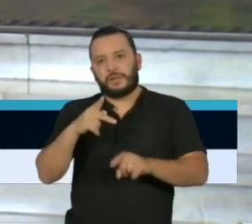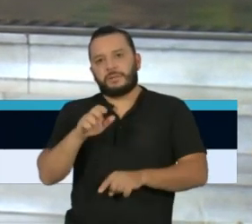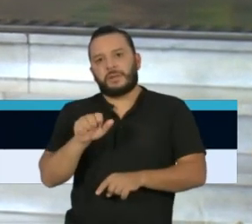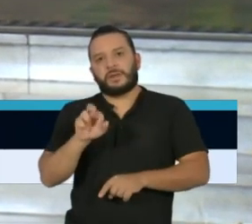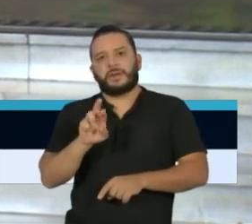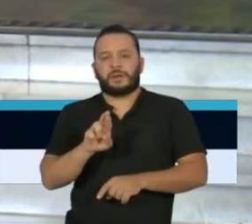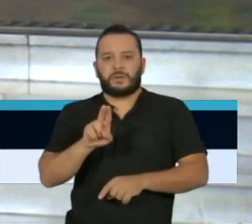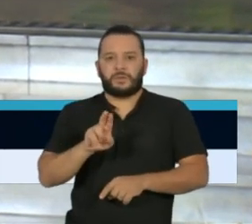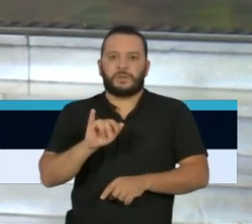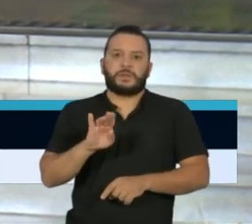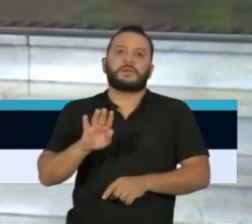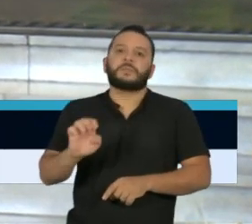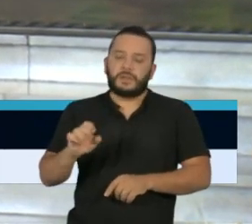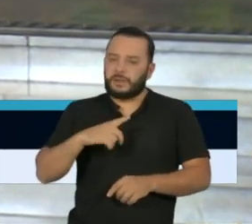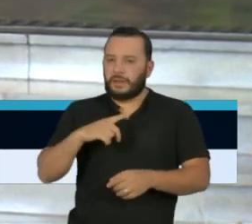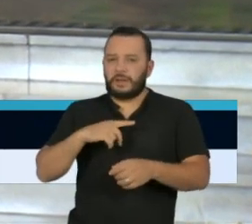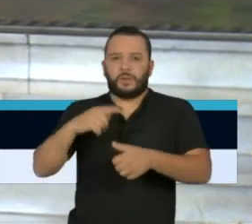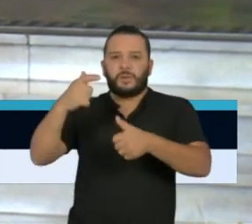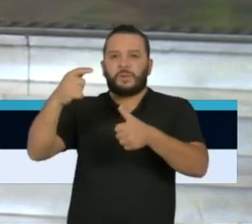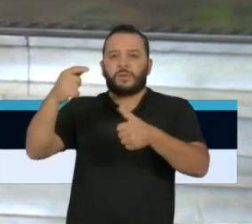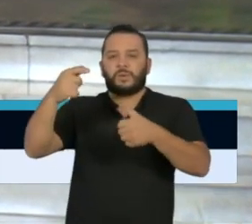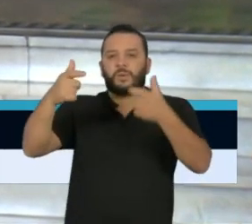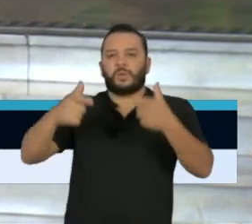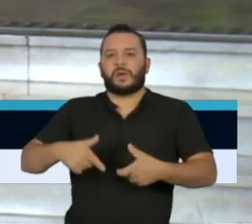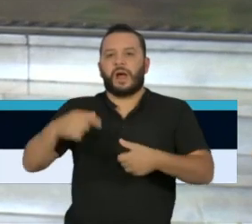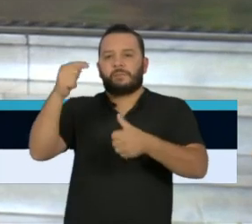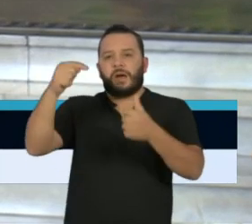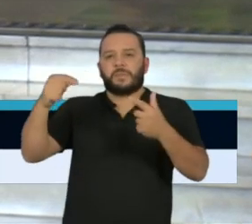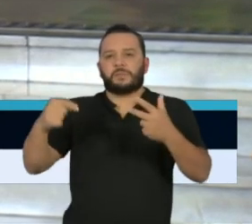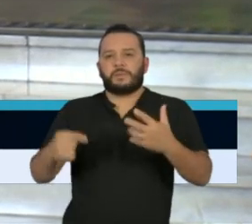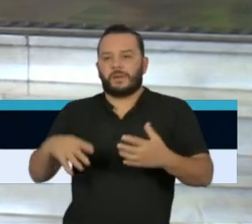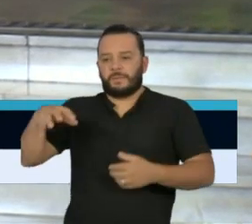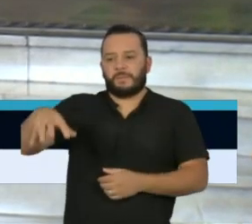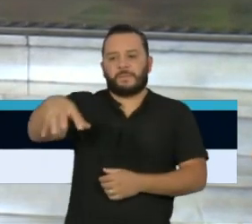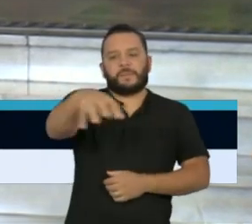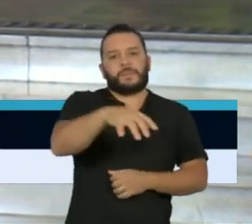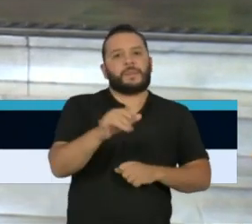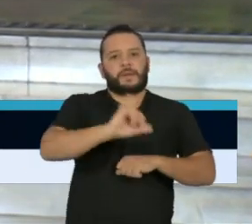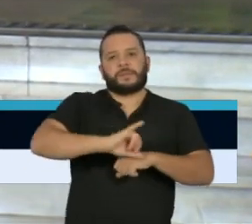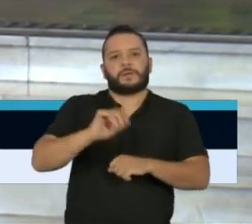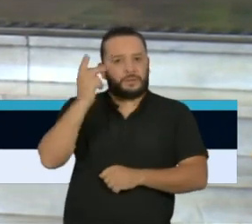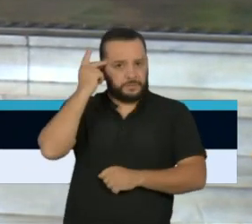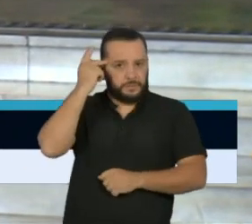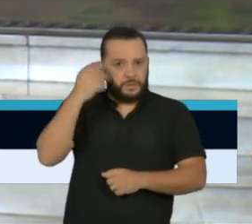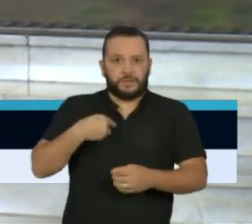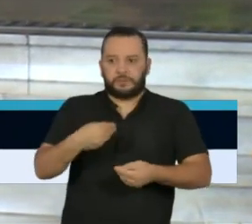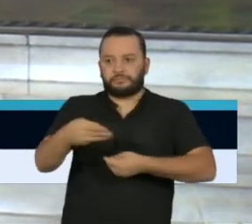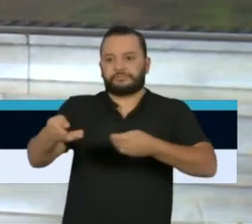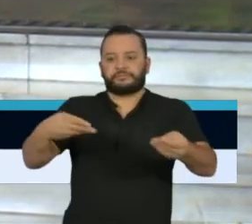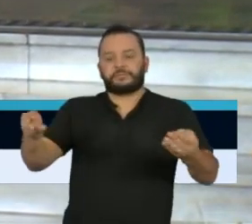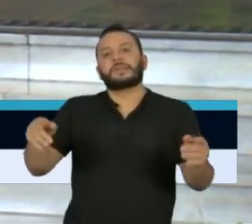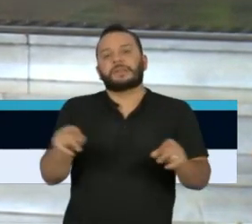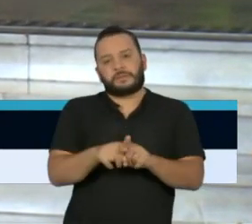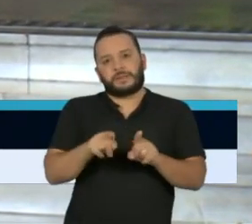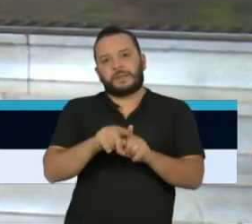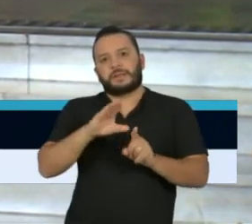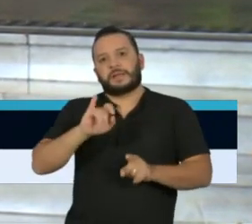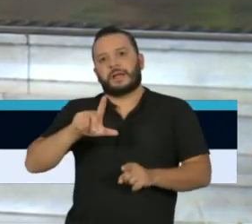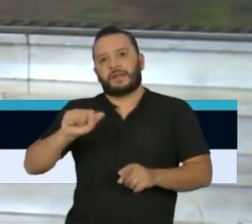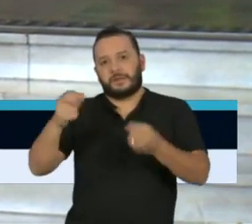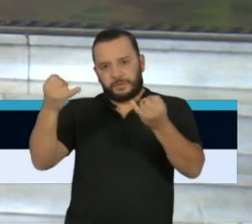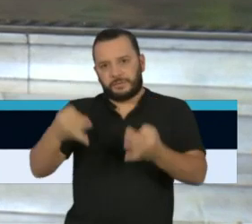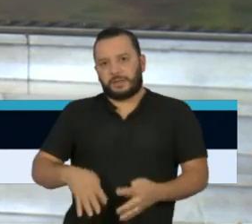Ellen e Célia Parnes, estarão à disposição e vão explicar a esse respeito, assim como a secretária Aline Cardoso, que aqui